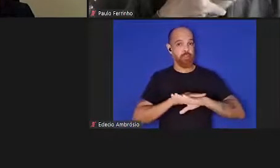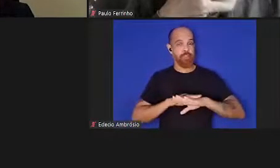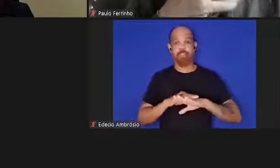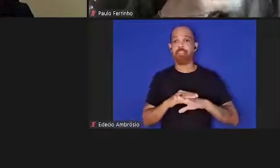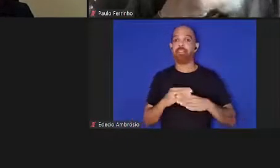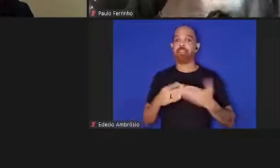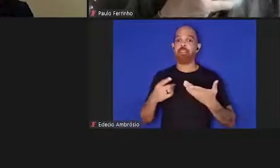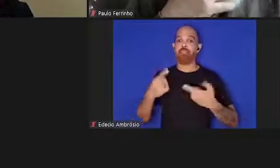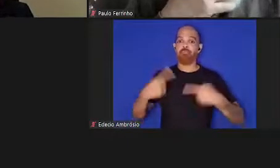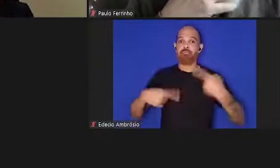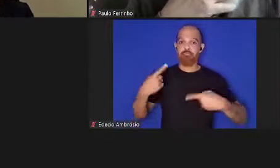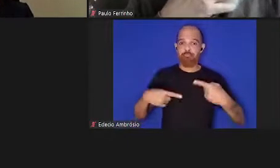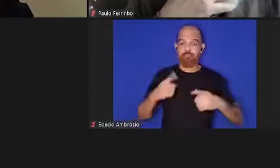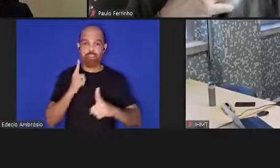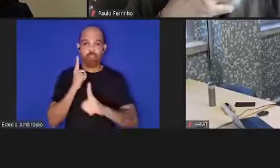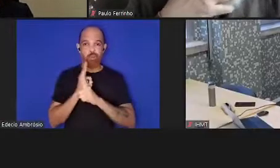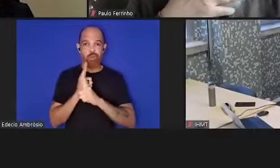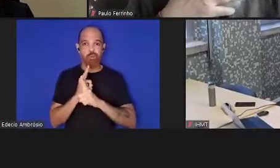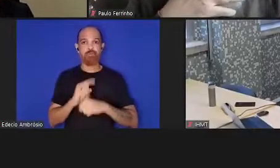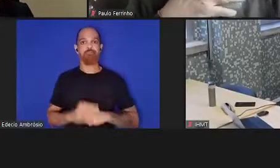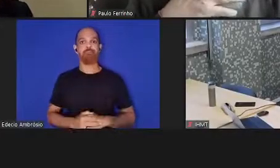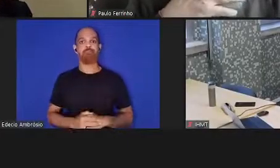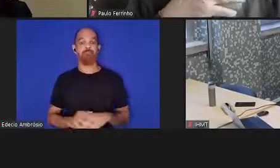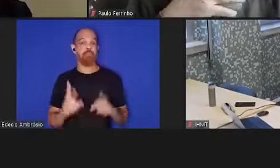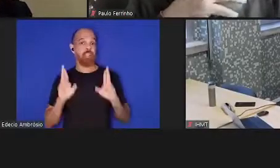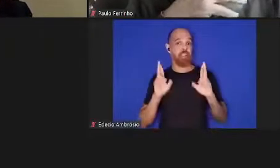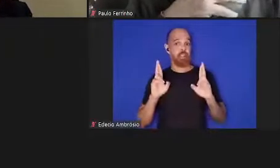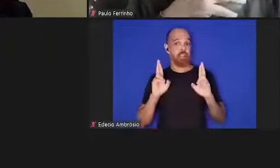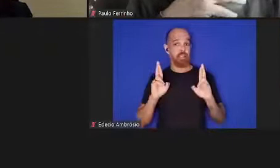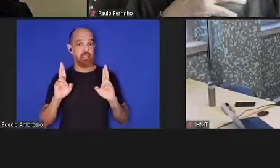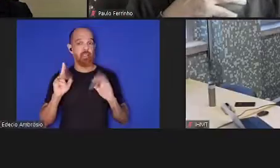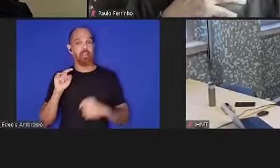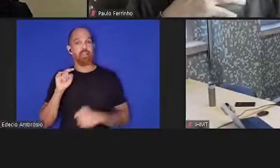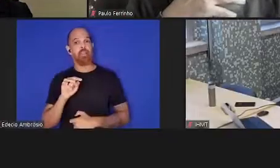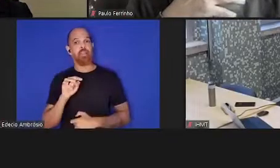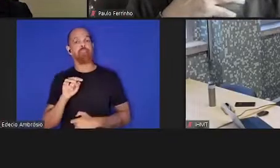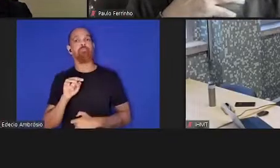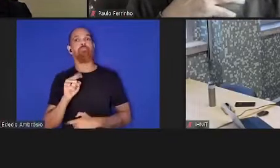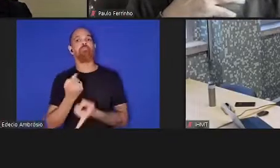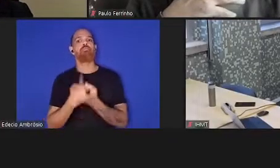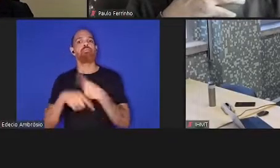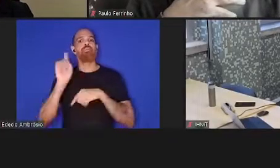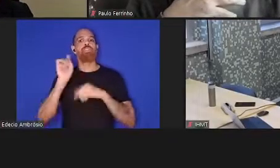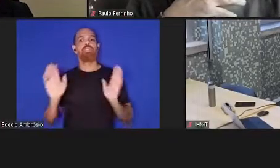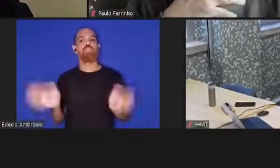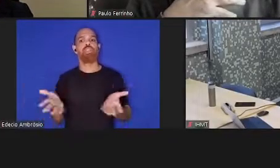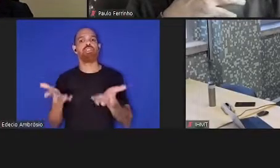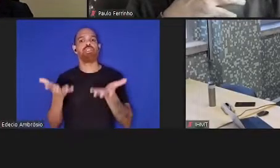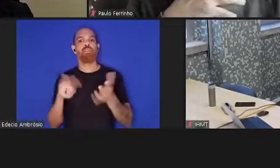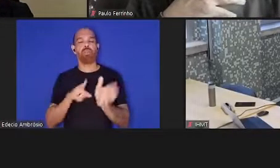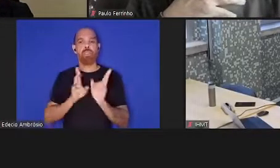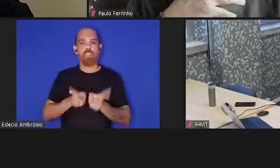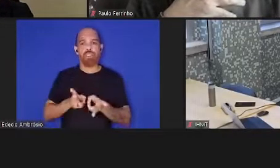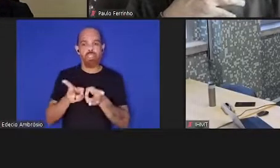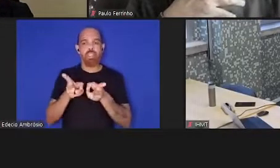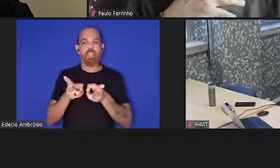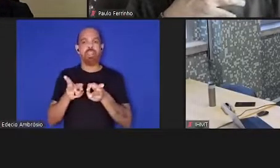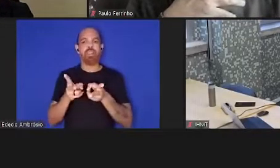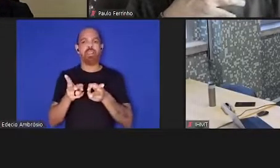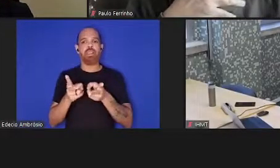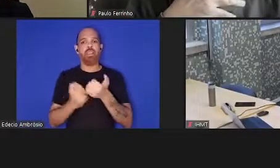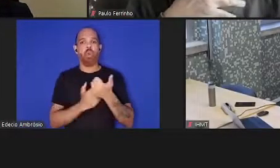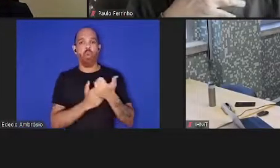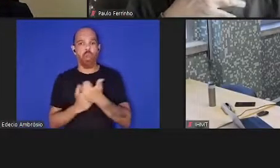e neste encontro, que espero que seja um grande incentivo também para prosseguirmos as nossas colaborações.